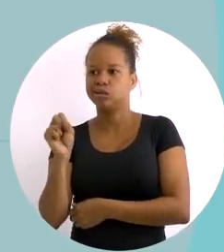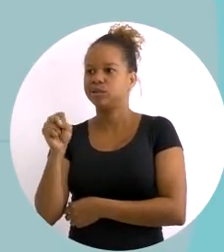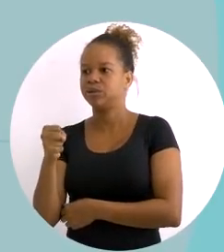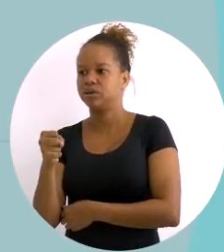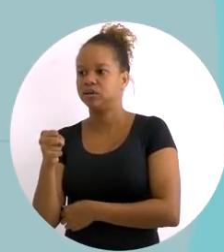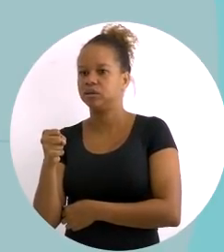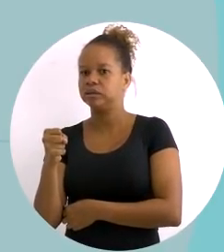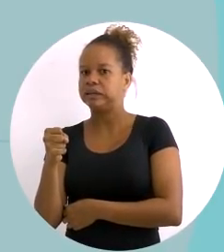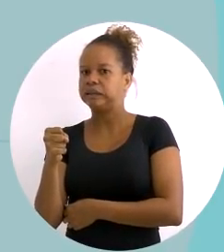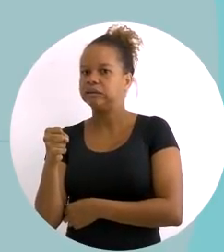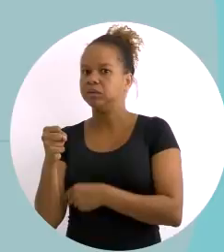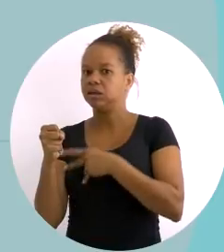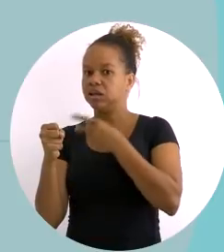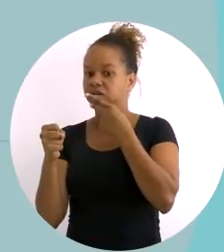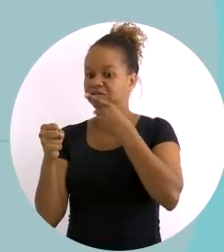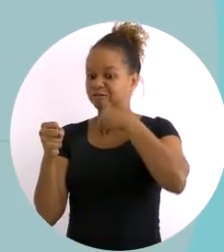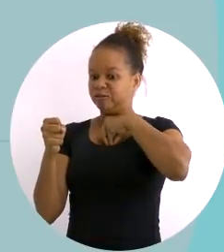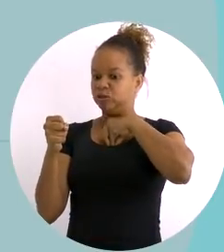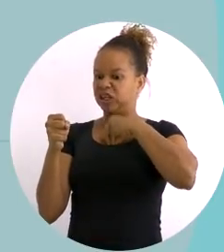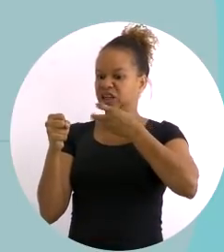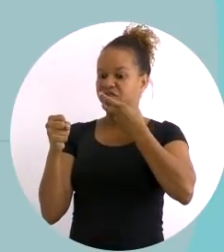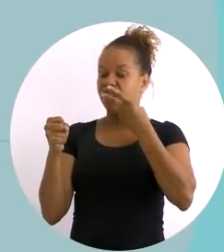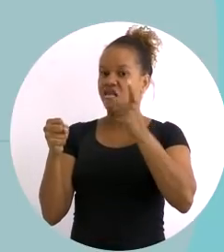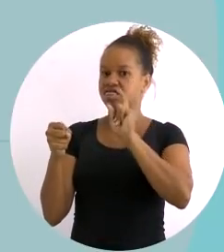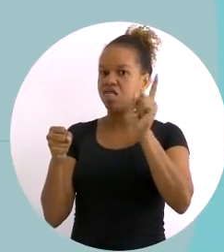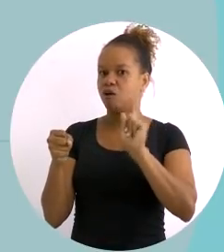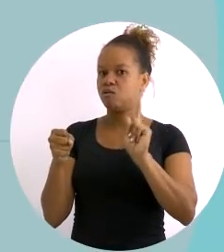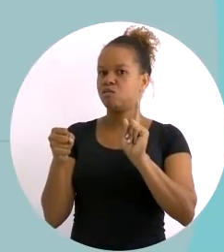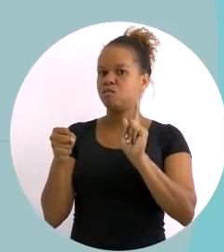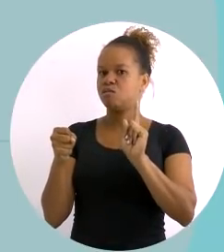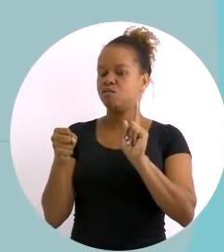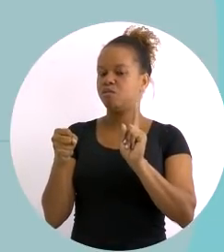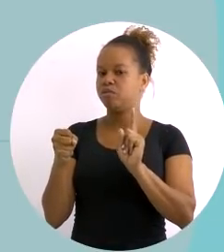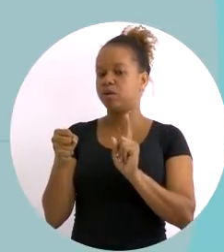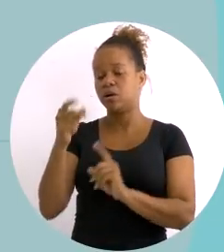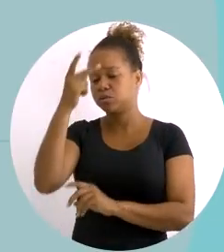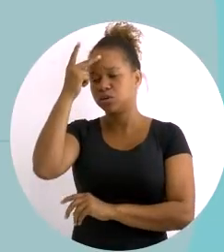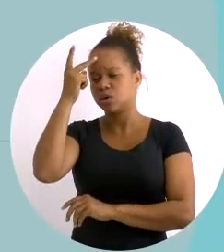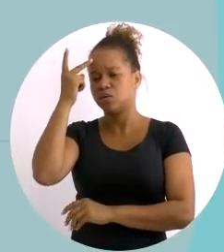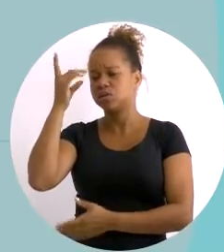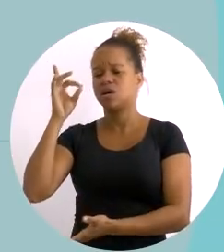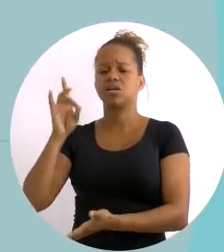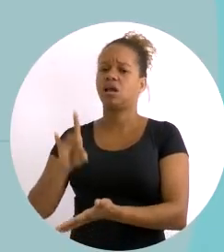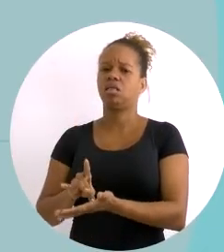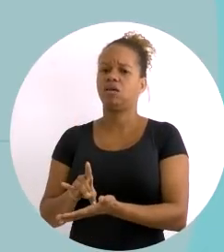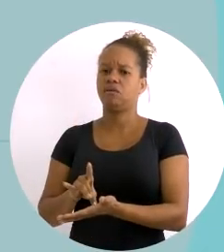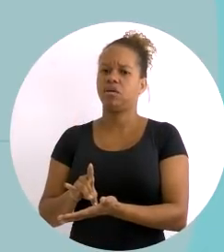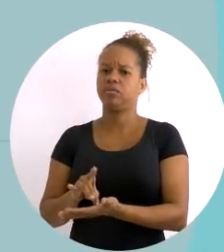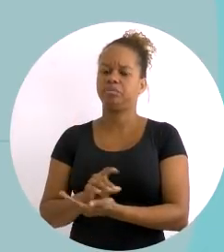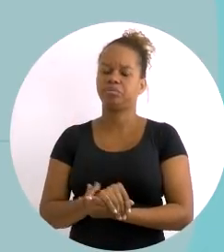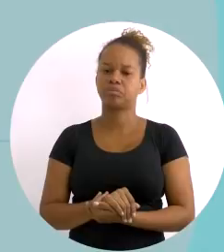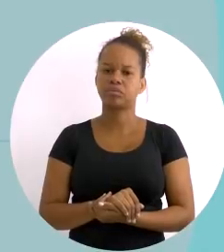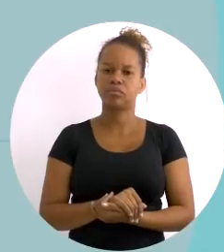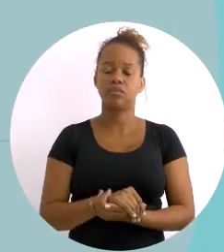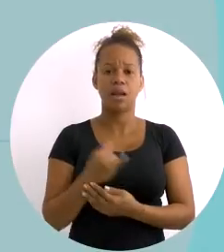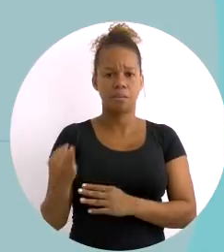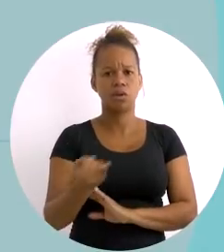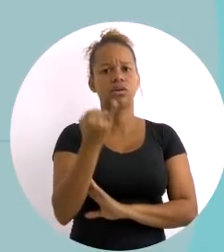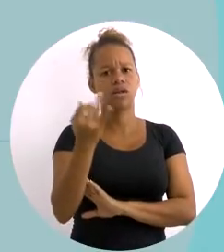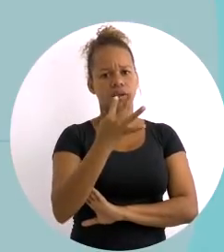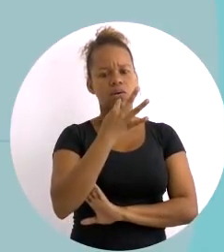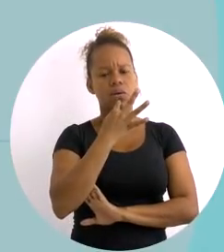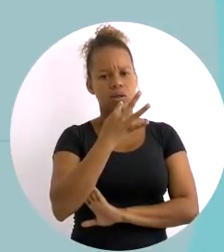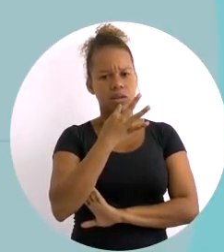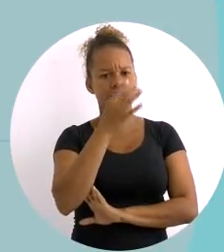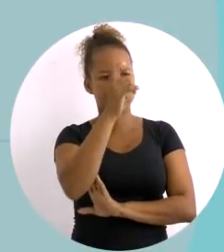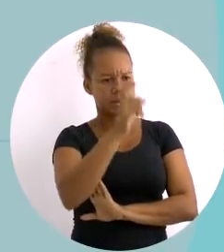sim, quando gostaria de dizer não. Essas pessoas não são assertivas. Então, é importante conhecer o que